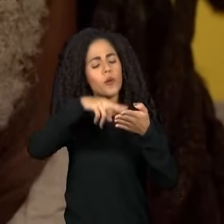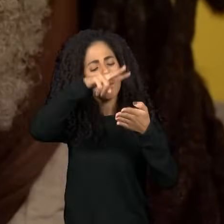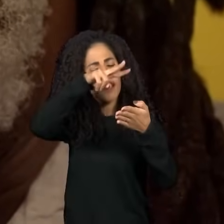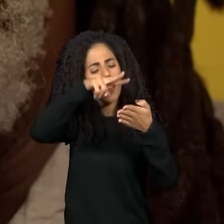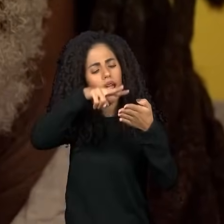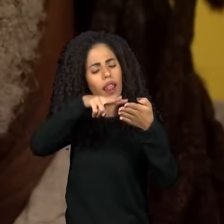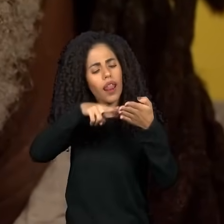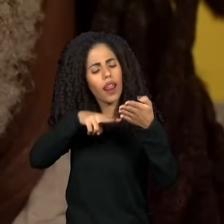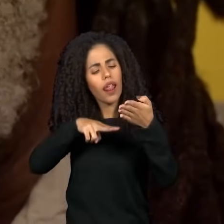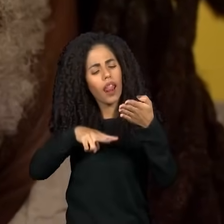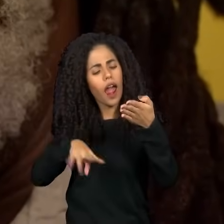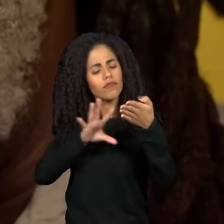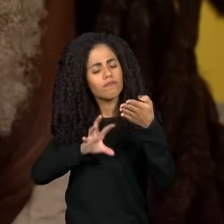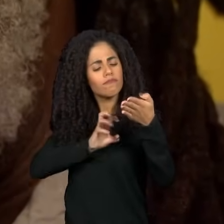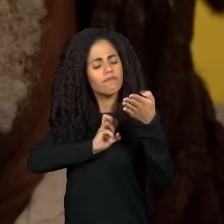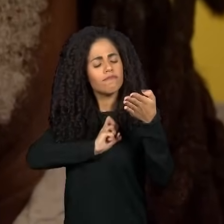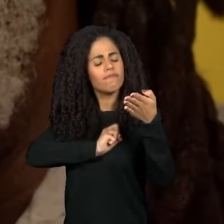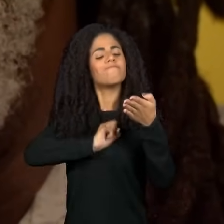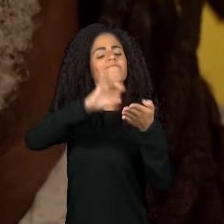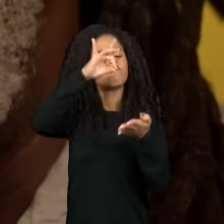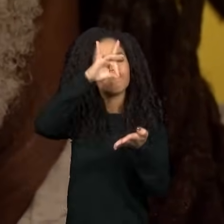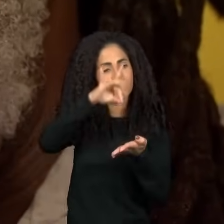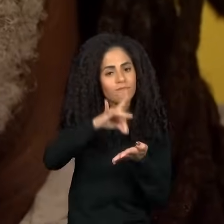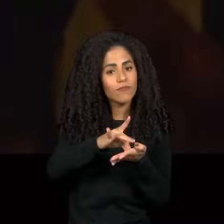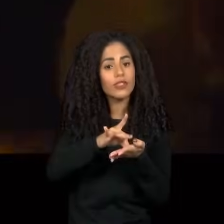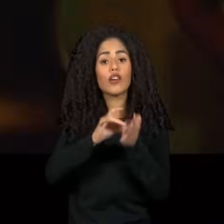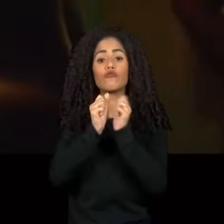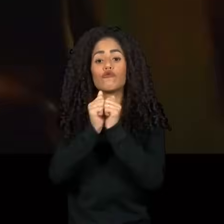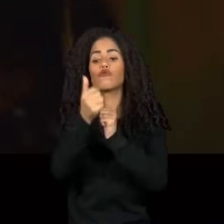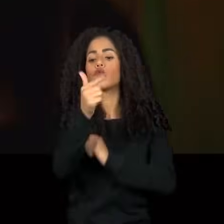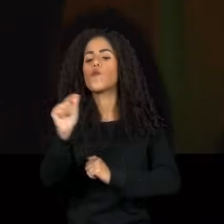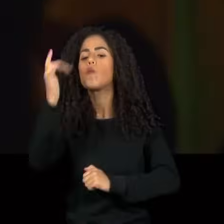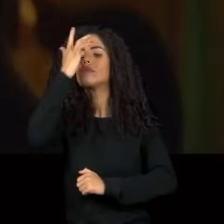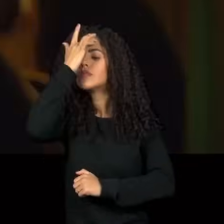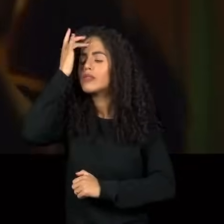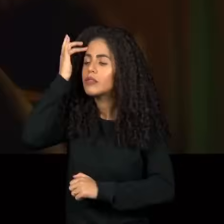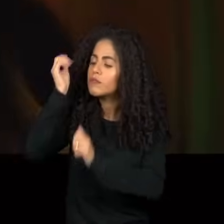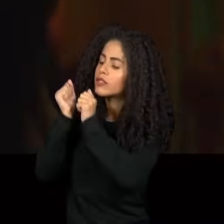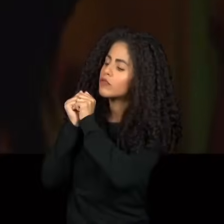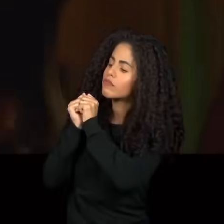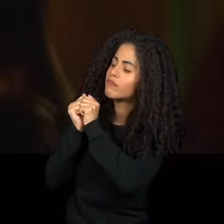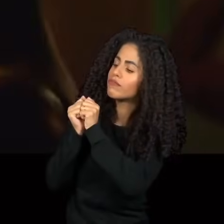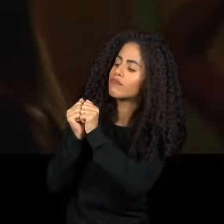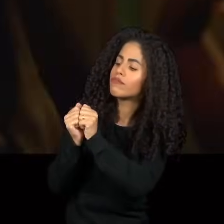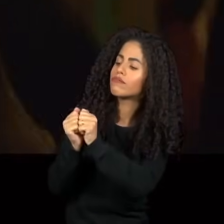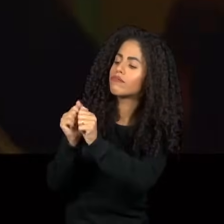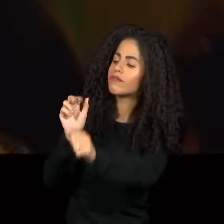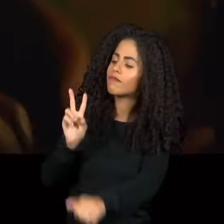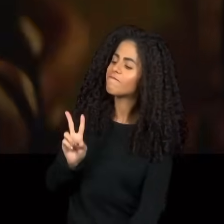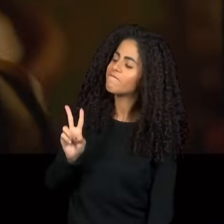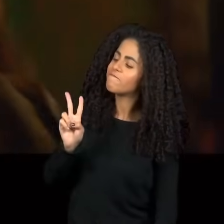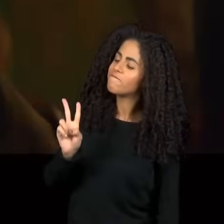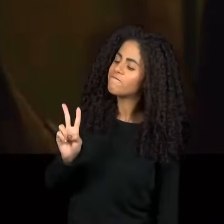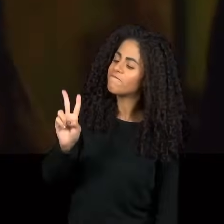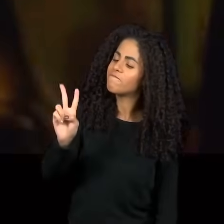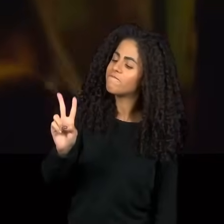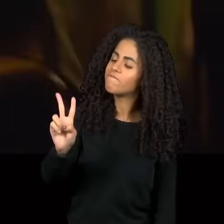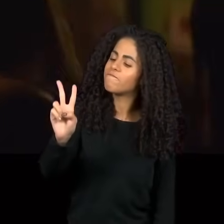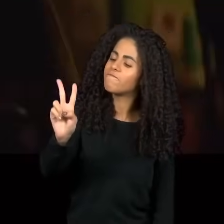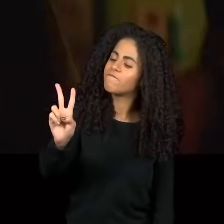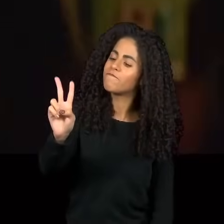tenha disposição para caminhar com outro alguém que nunca o completará, mas que